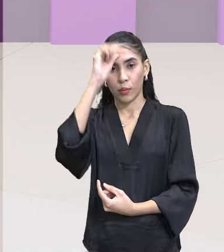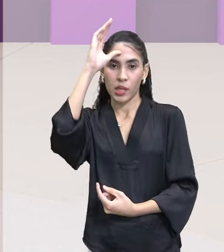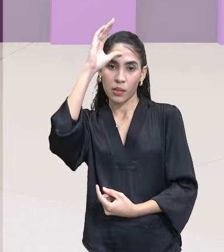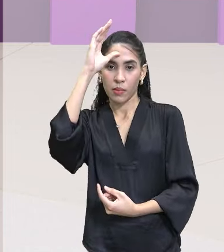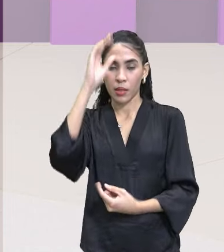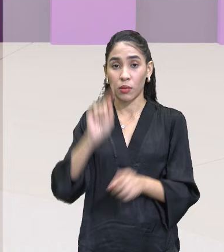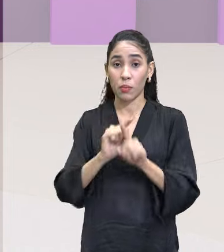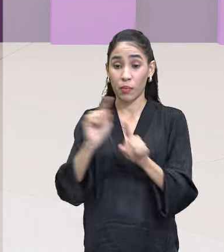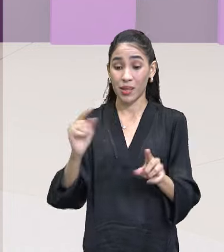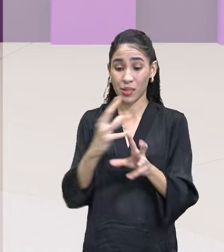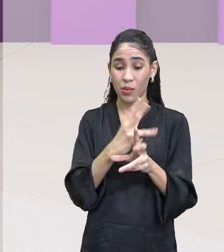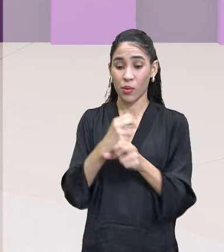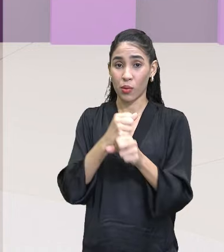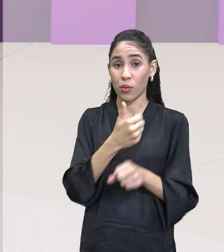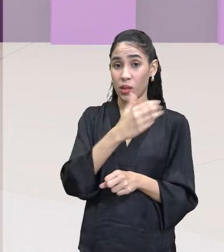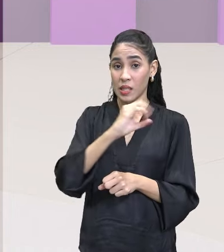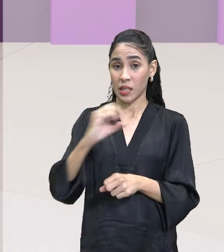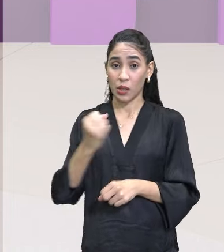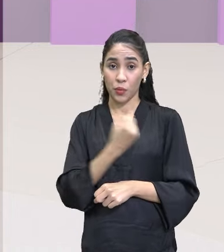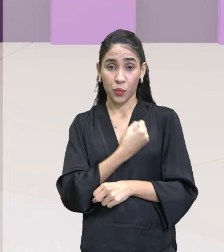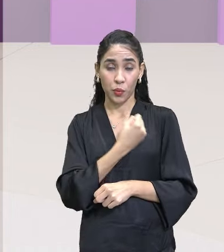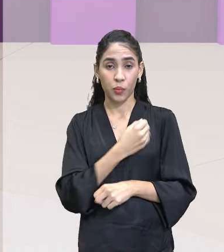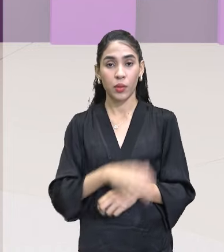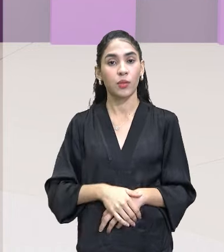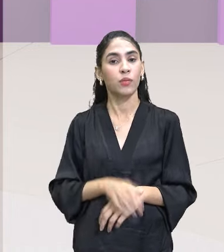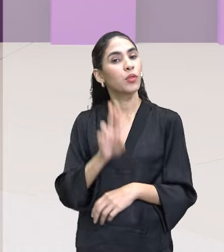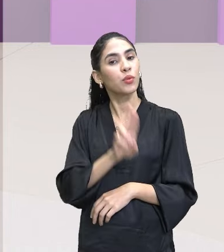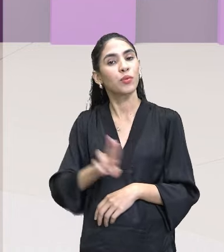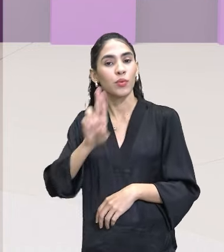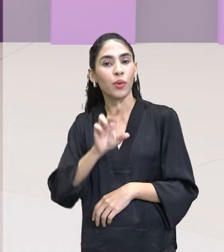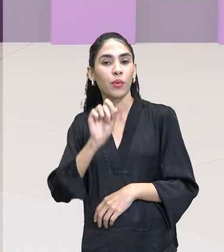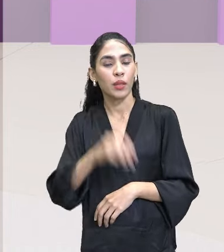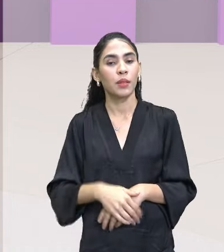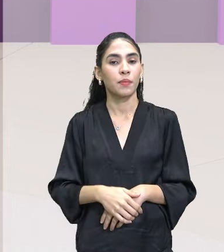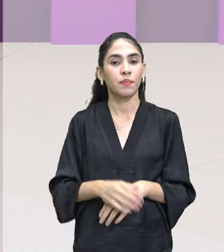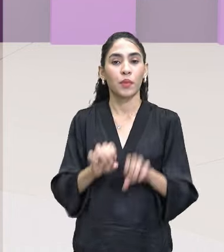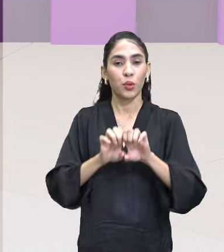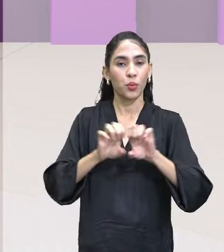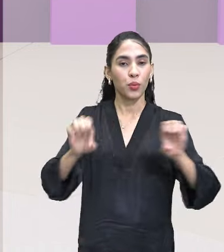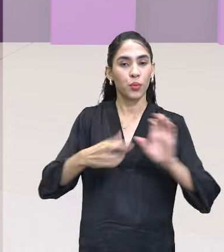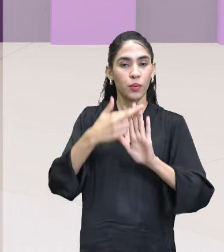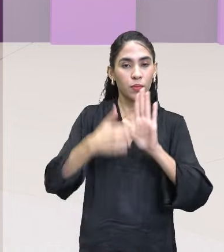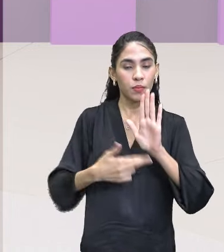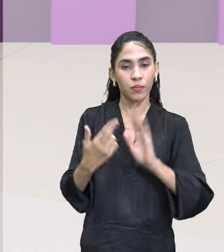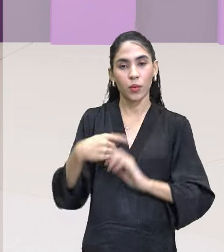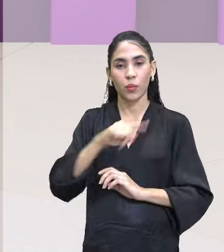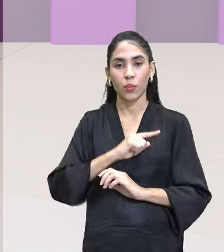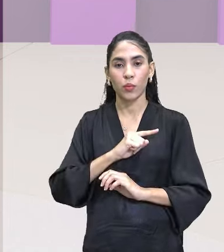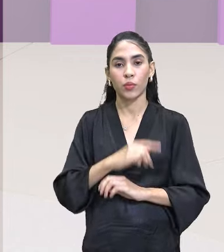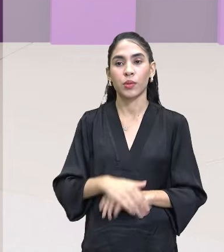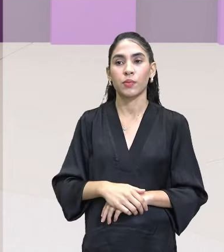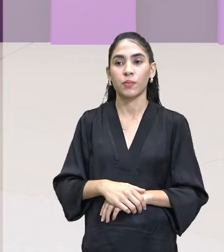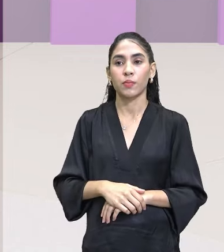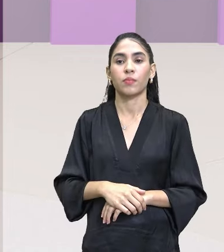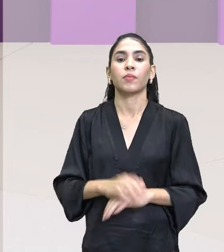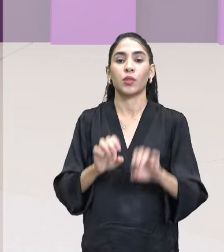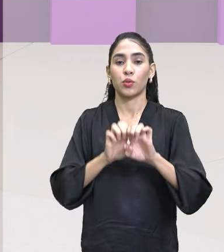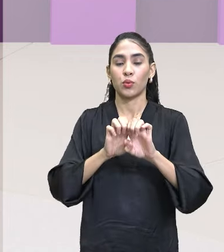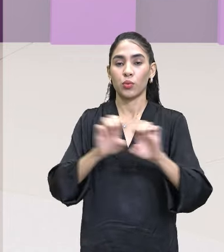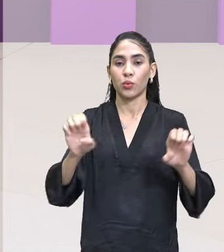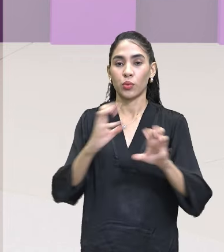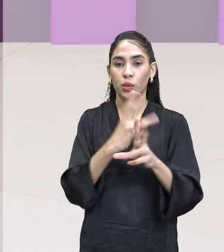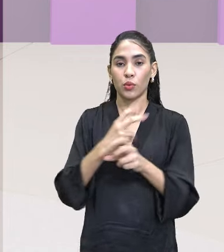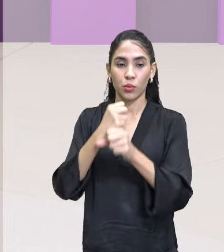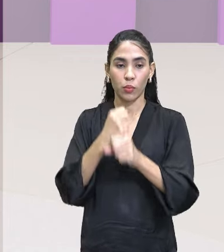100 números, certo? E ele fez utilizando esse raciocínio que nós conhecemos hoje como a expressão da soma